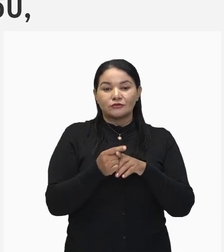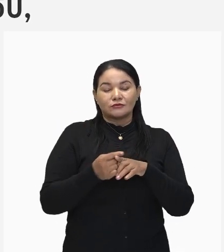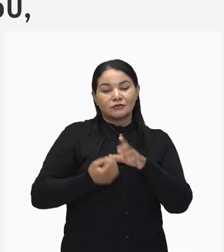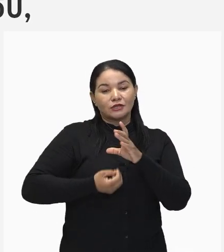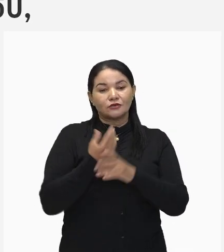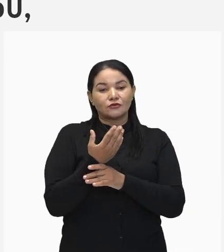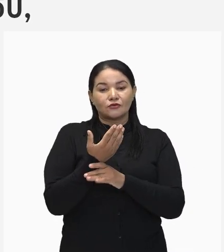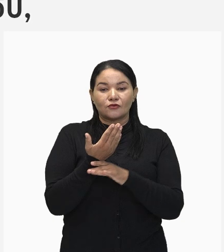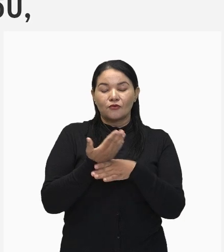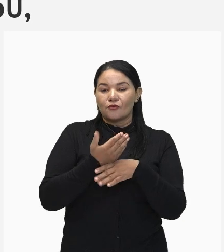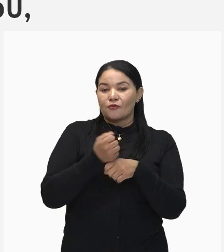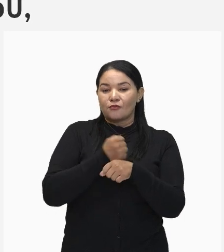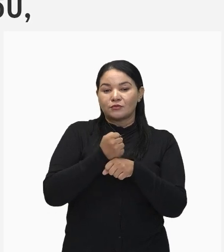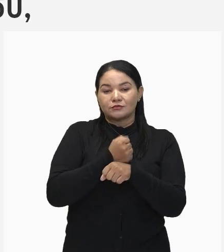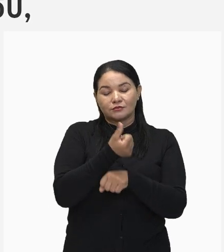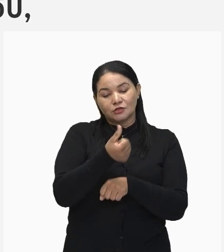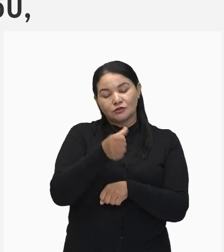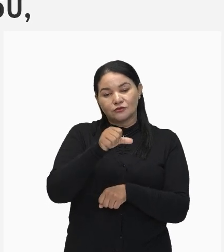volta de